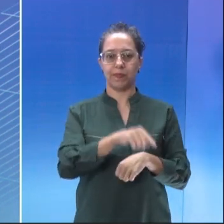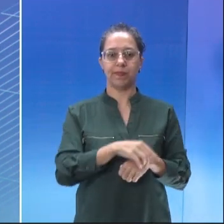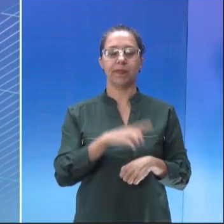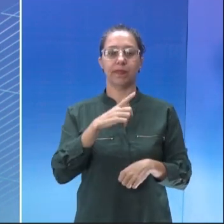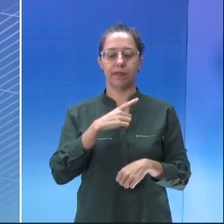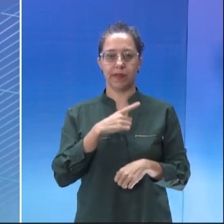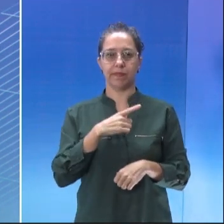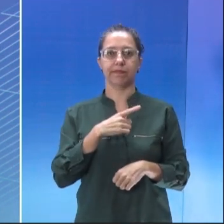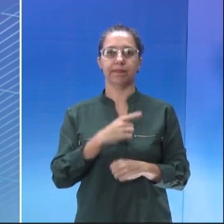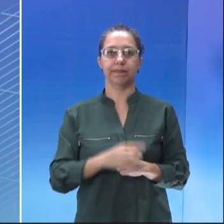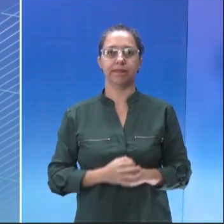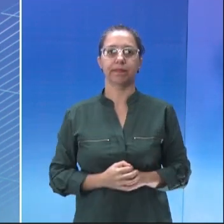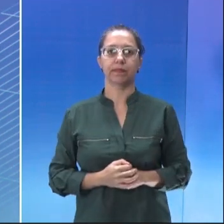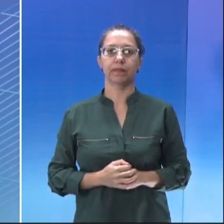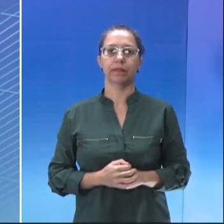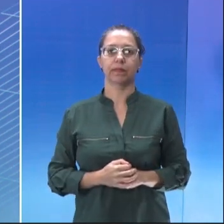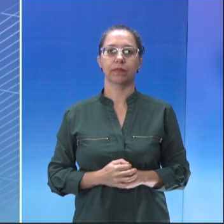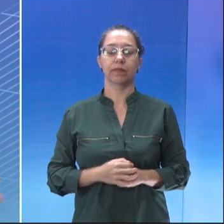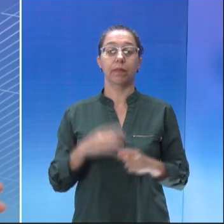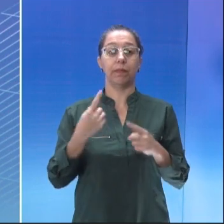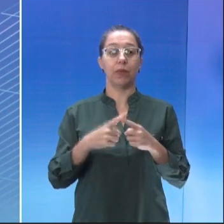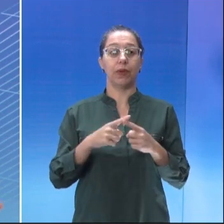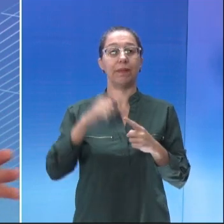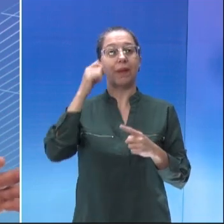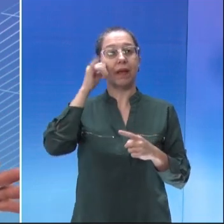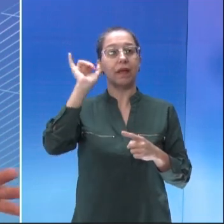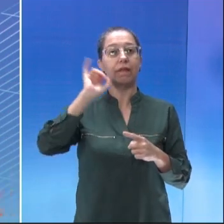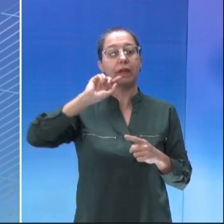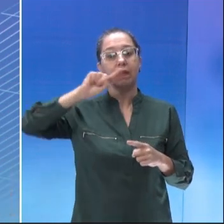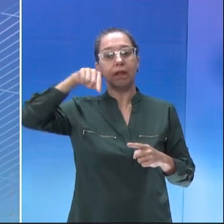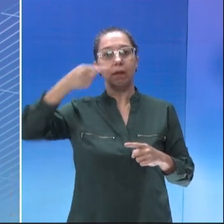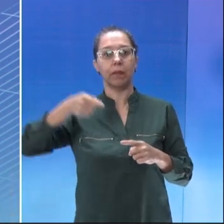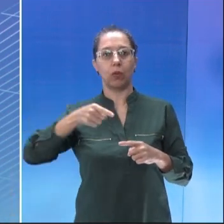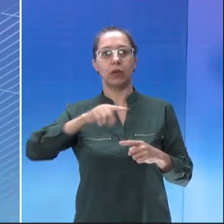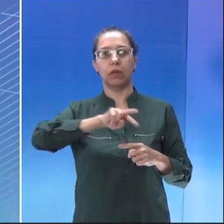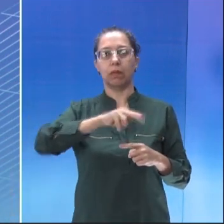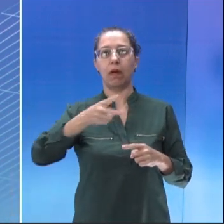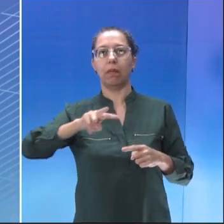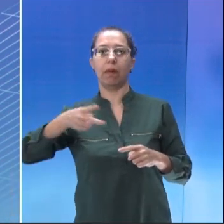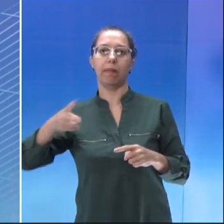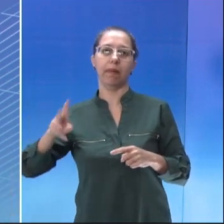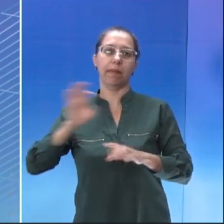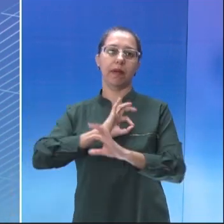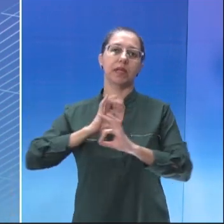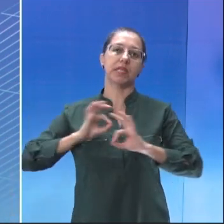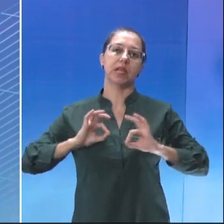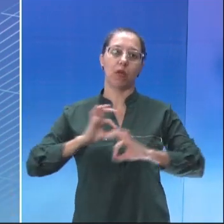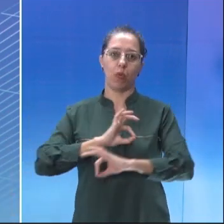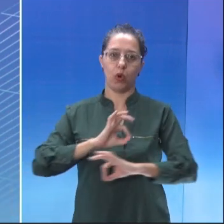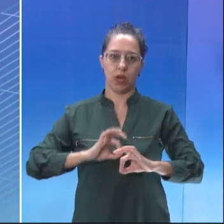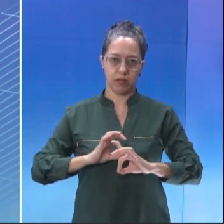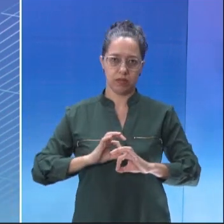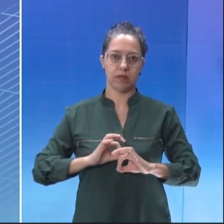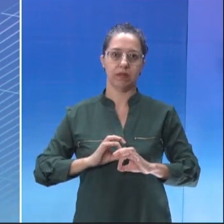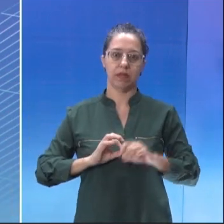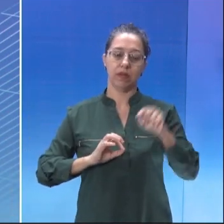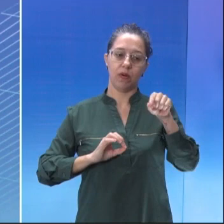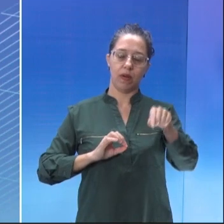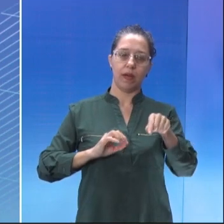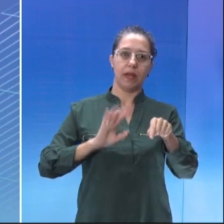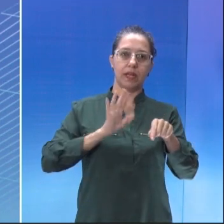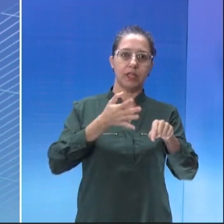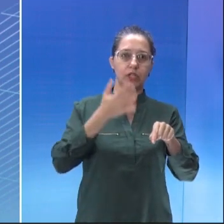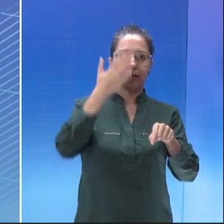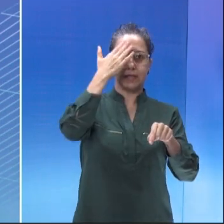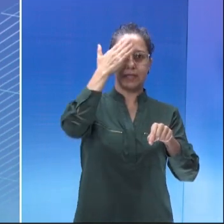esse cuidado aí para poder não causar problema às demais células, uma vez que ela viu que ela não mais cumpre as suas funções, ela se organiza